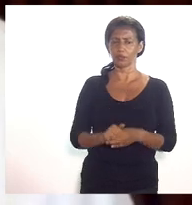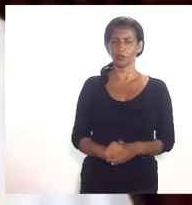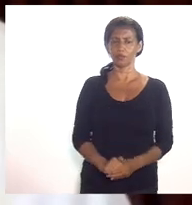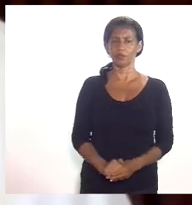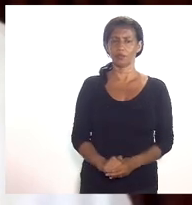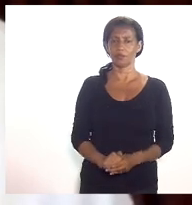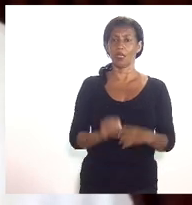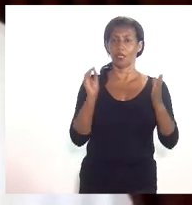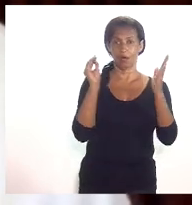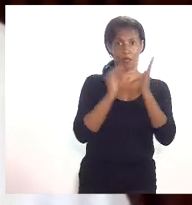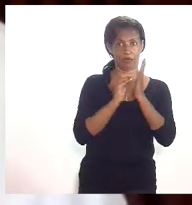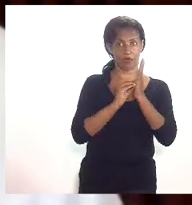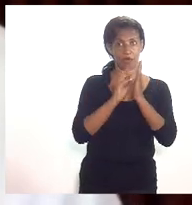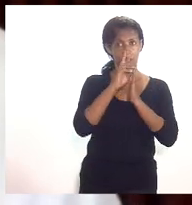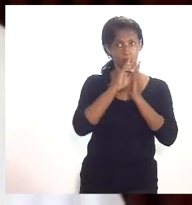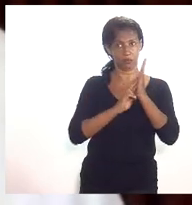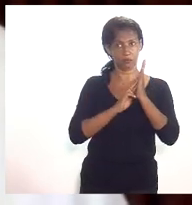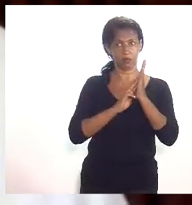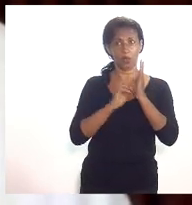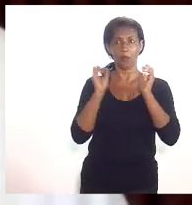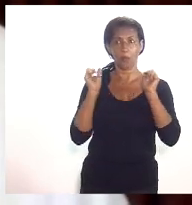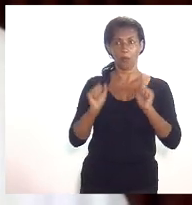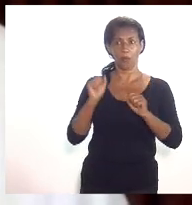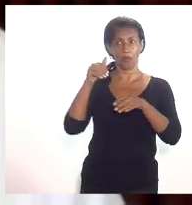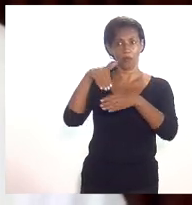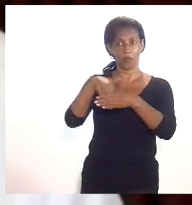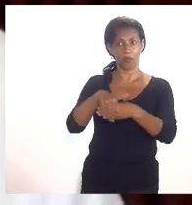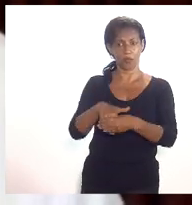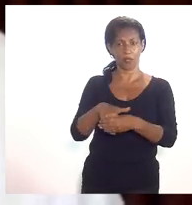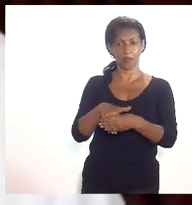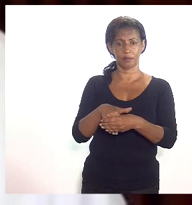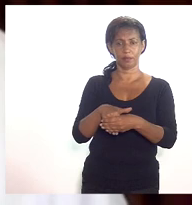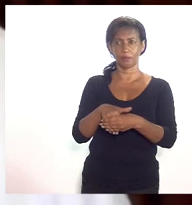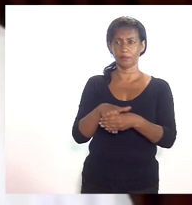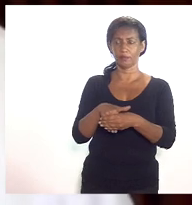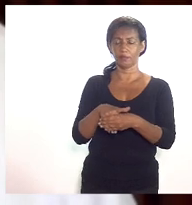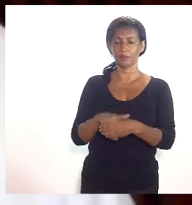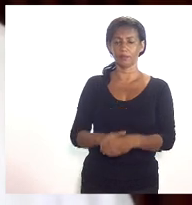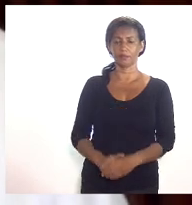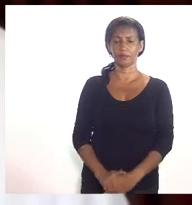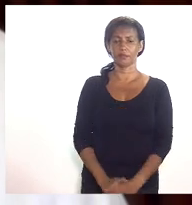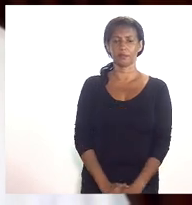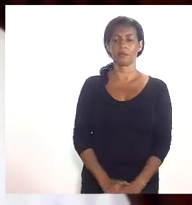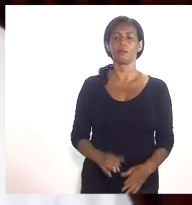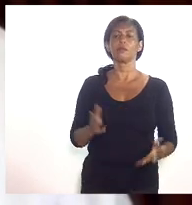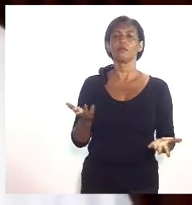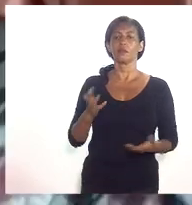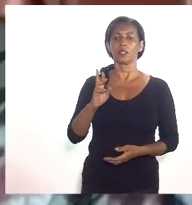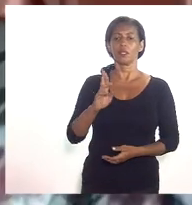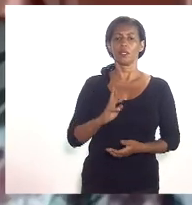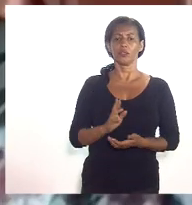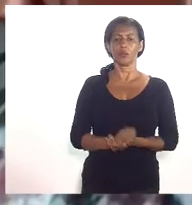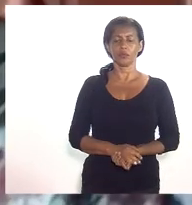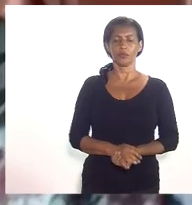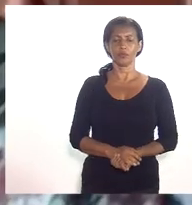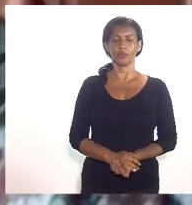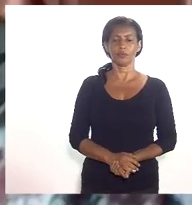Na ausência do relator, colocamos em votação. Se houver divergência, vota-se? Qual é a resposta? Favorável.